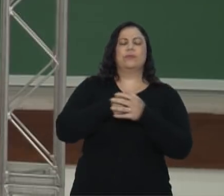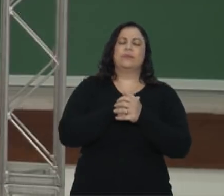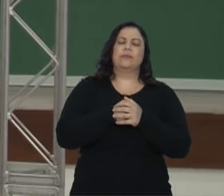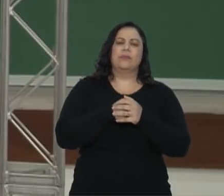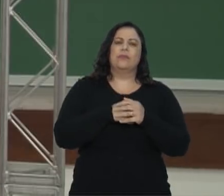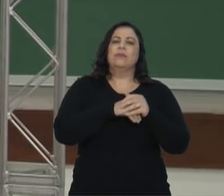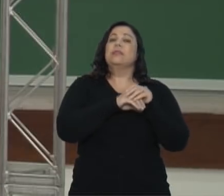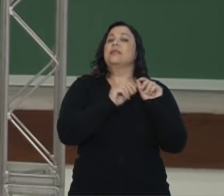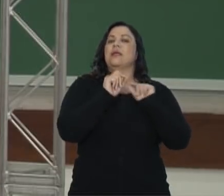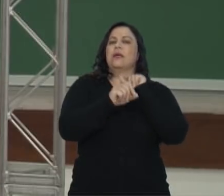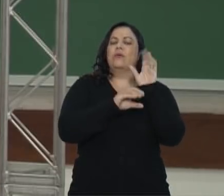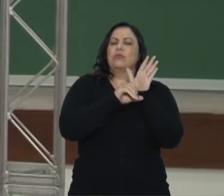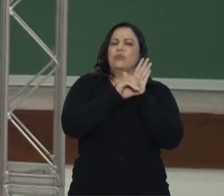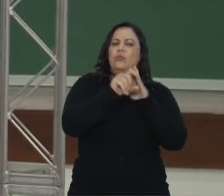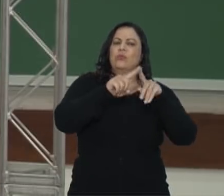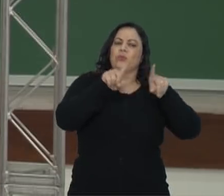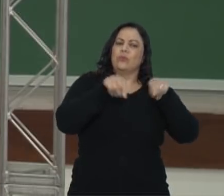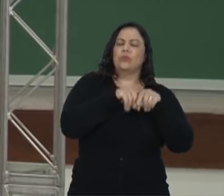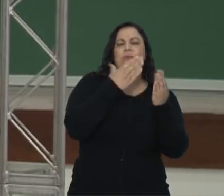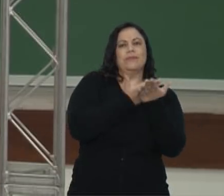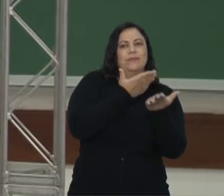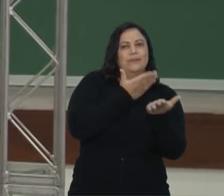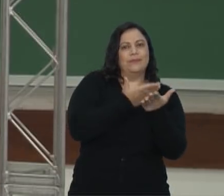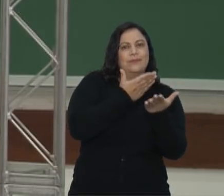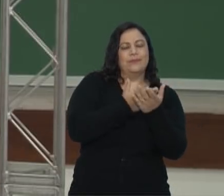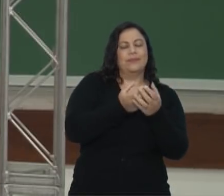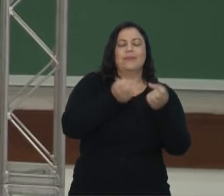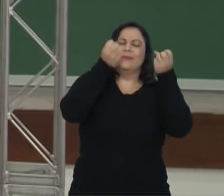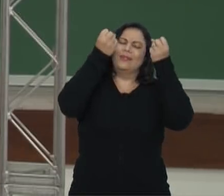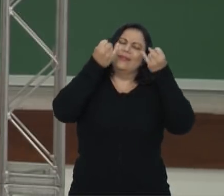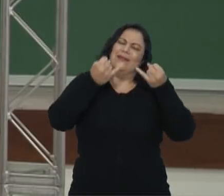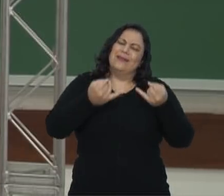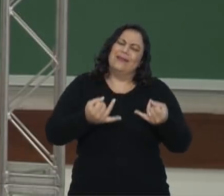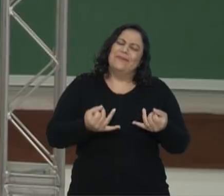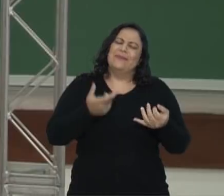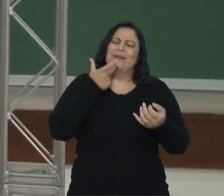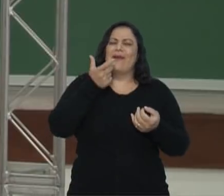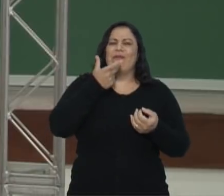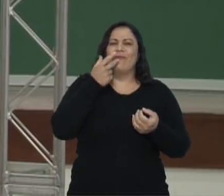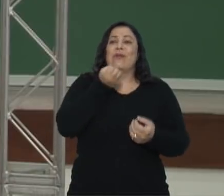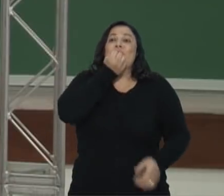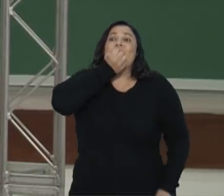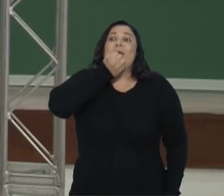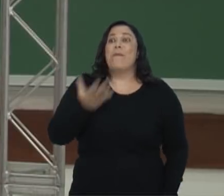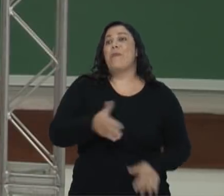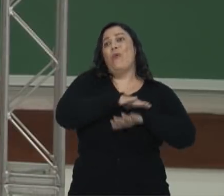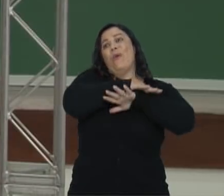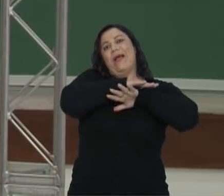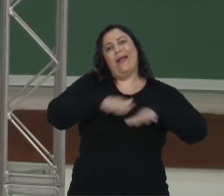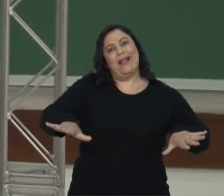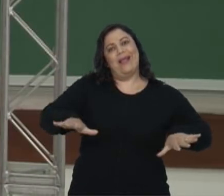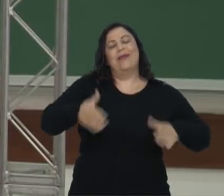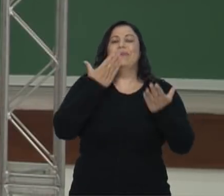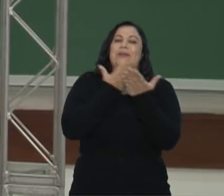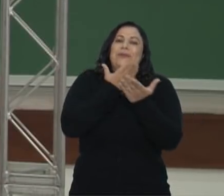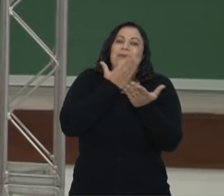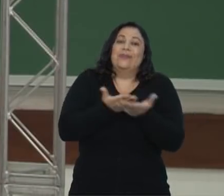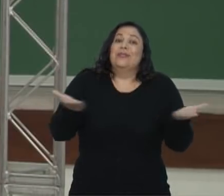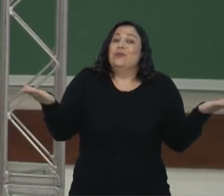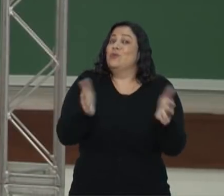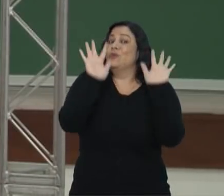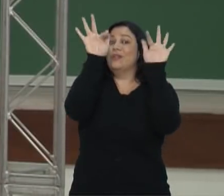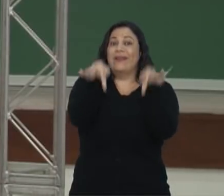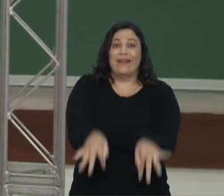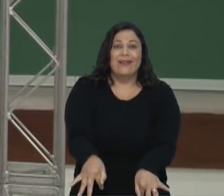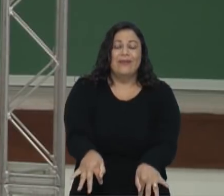no Classroom e, como eu sempre digo, tudo que é bom acaba encerrando. Então, a nossa aula de hoje acabou.